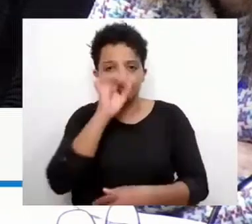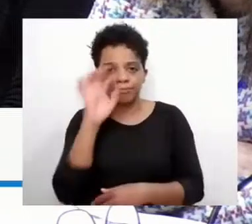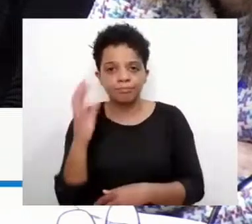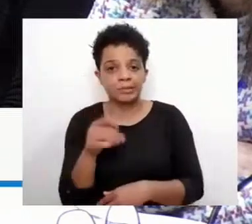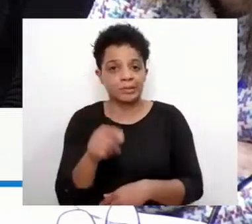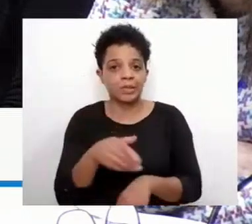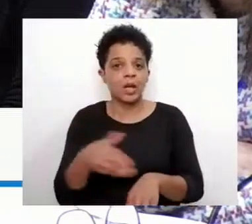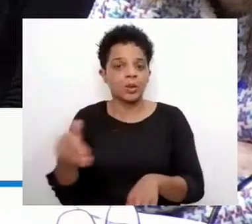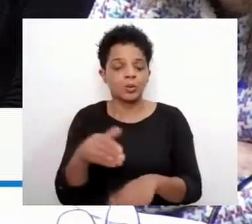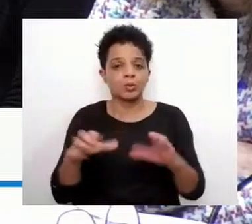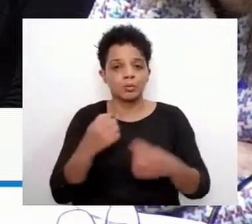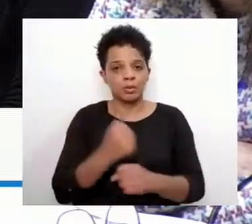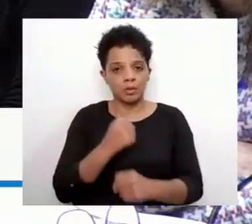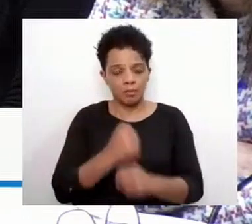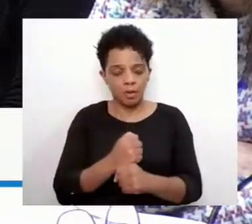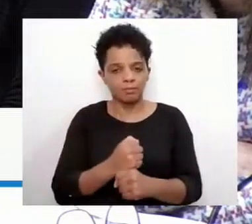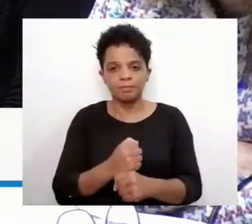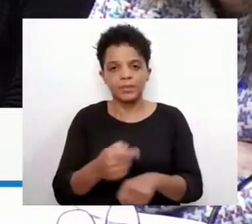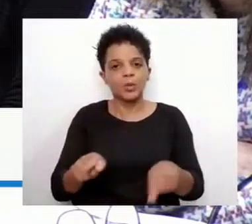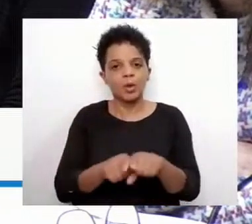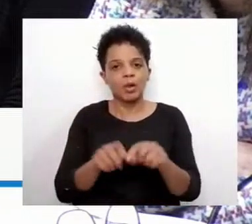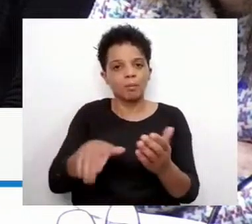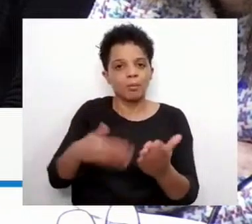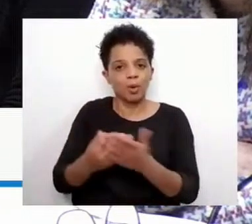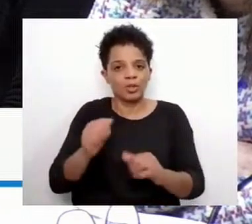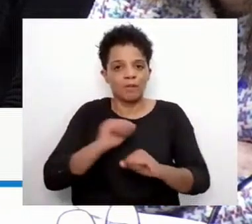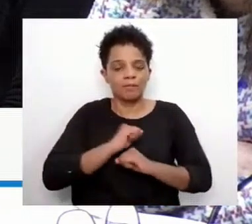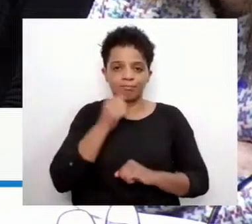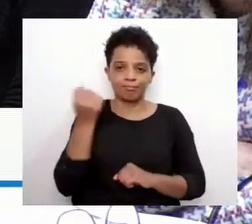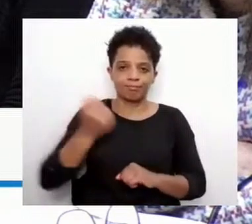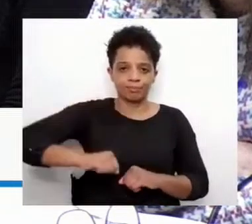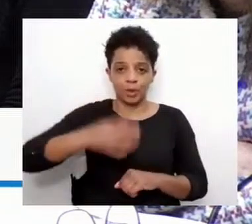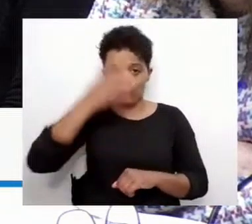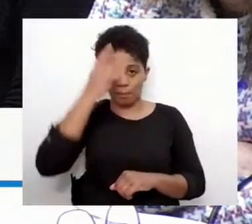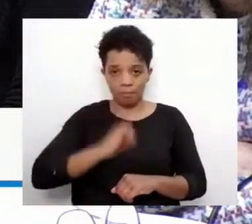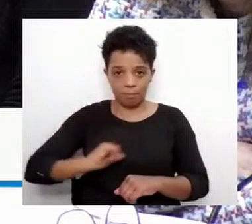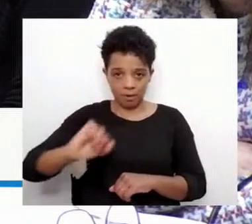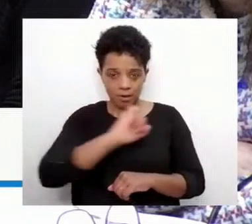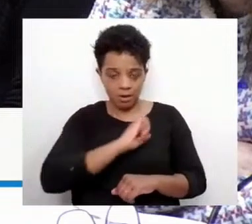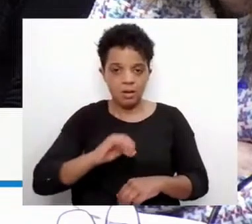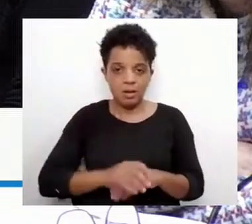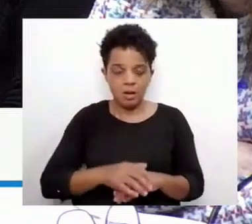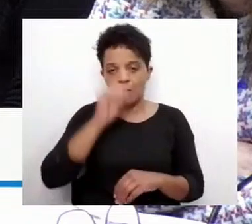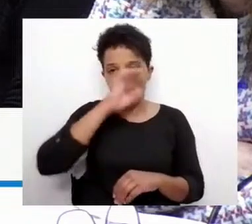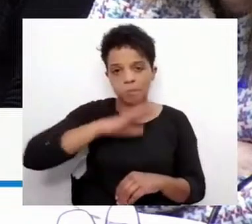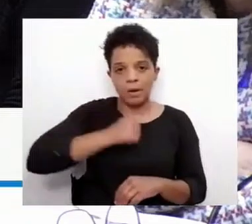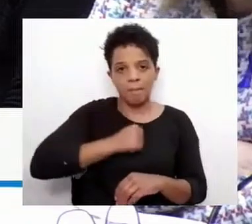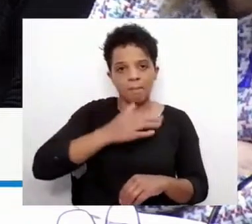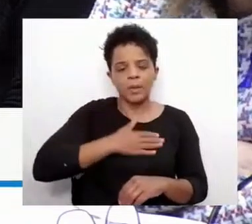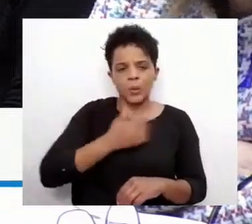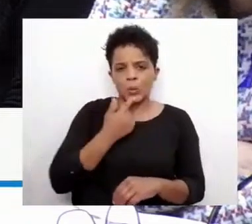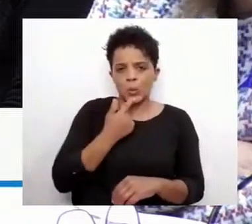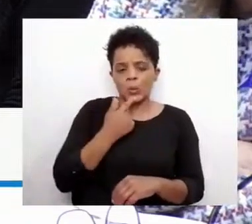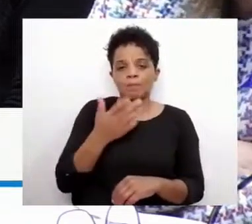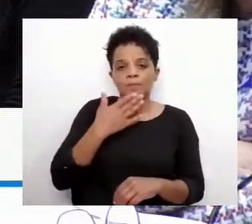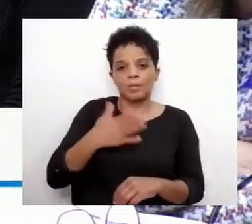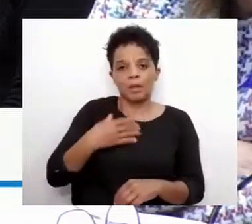altura o Executivo foi insensível às nossas sugestões. Na nossa opinião, já existem muitos parques de empresas em Oeiras e isto